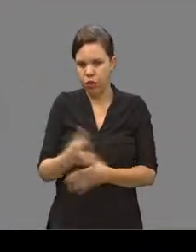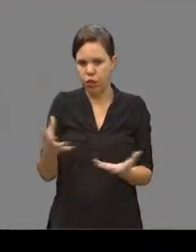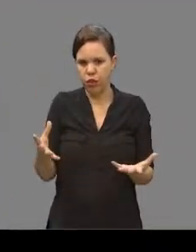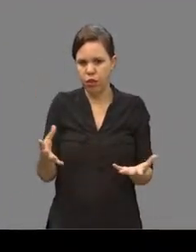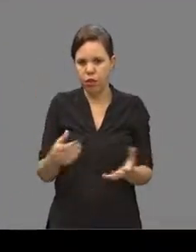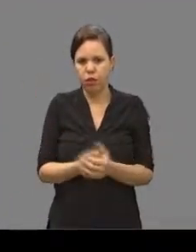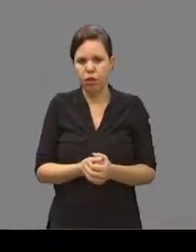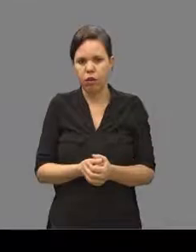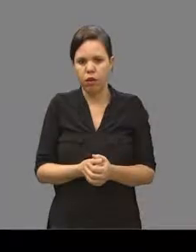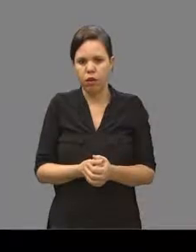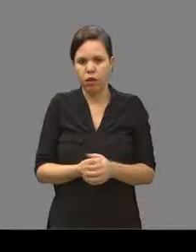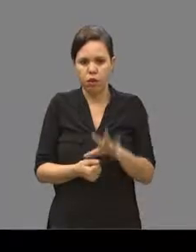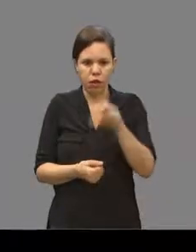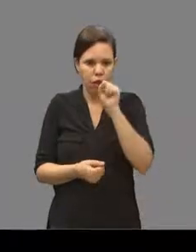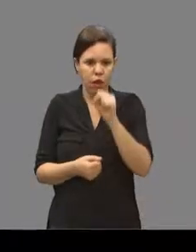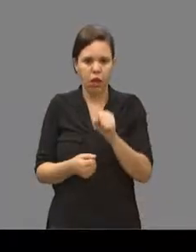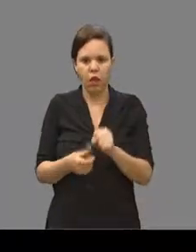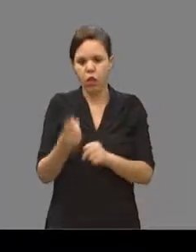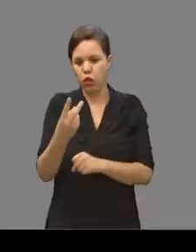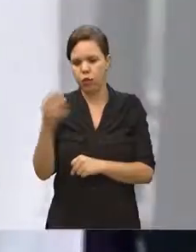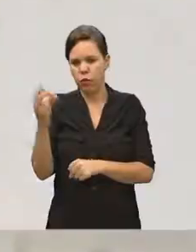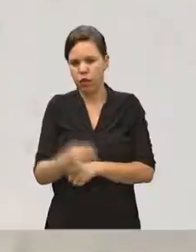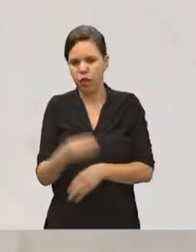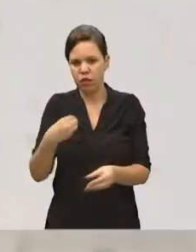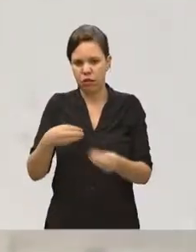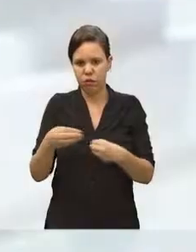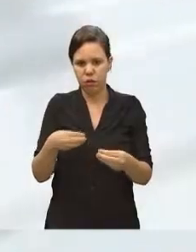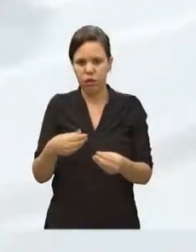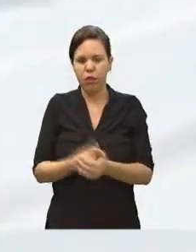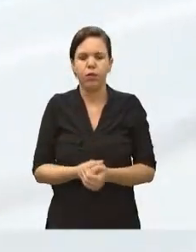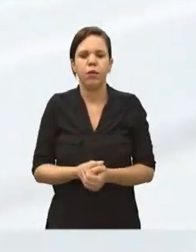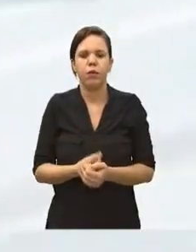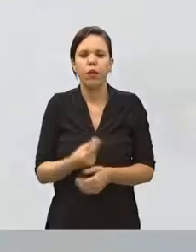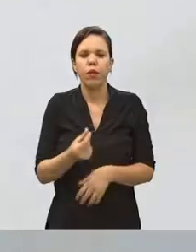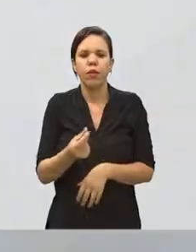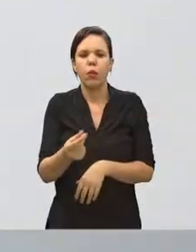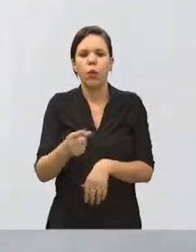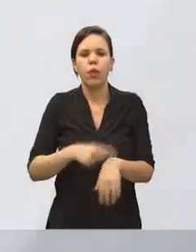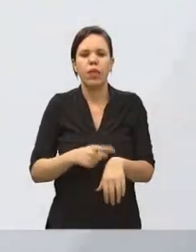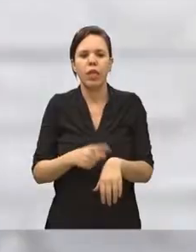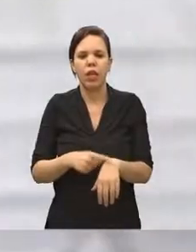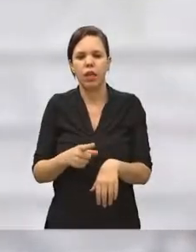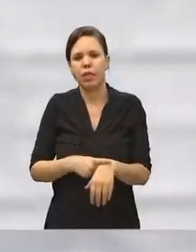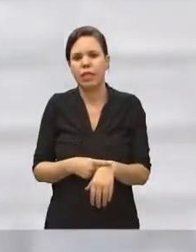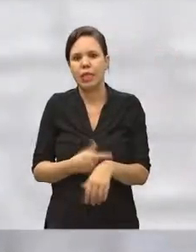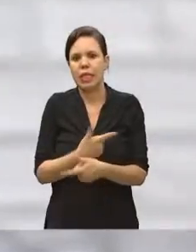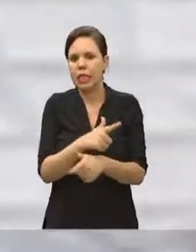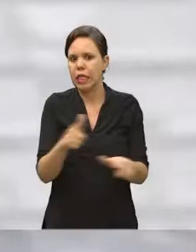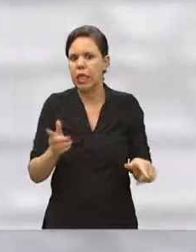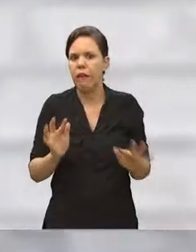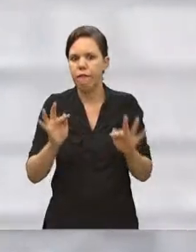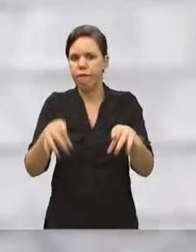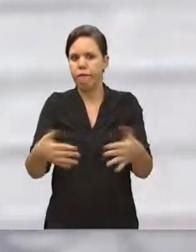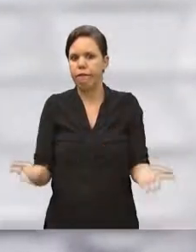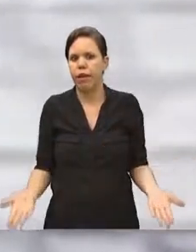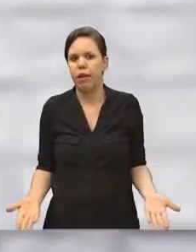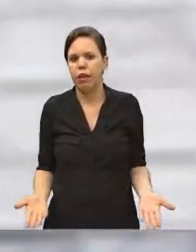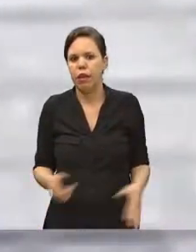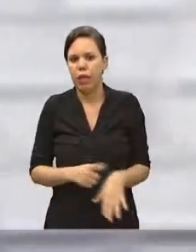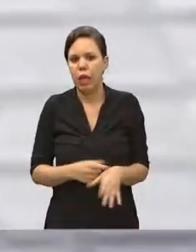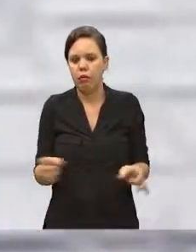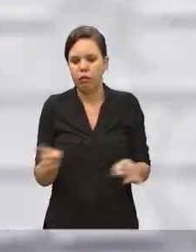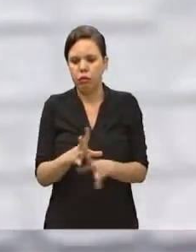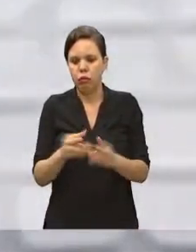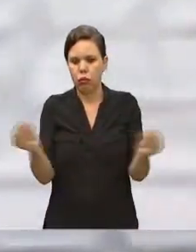e 2% de plástico. O tempo de decomposição do isopor é considerado indeterminado. Alguns